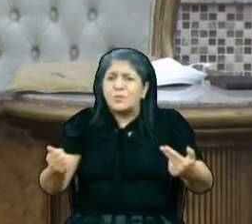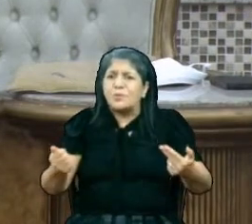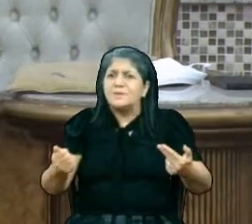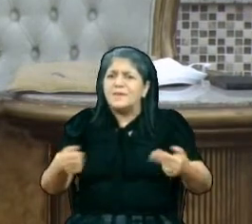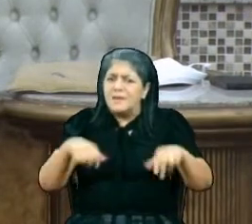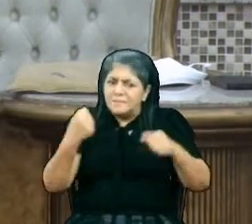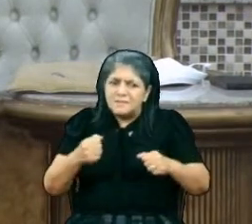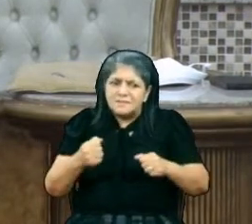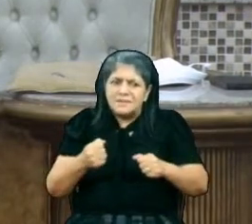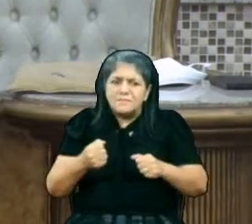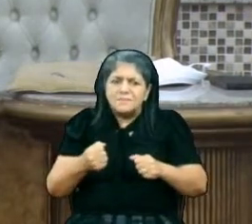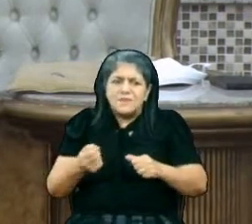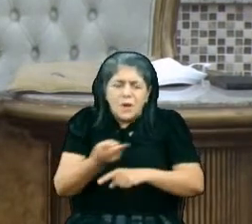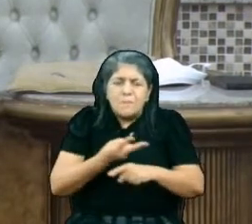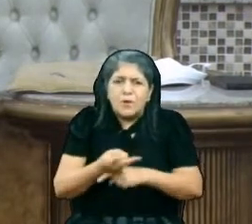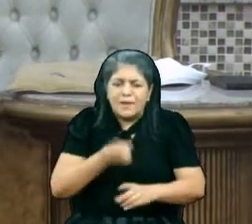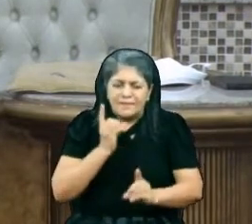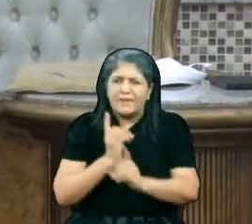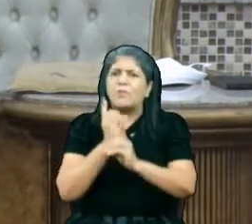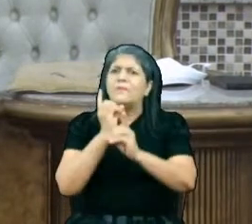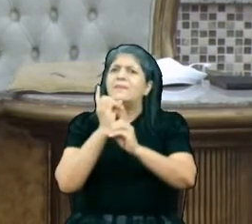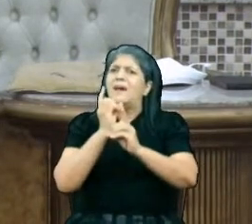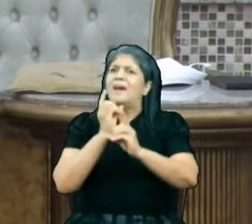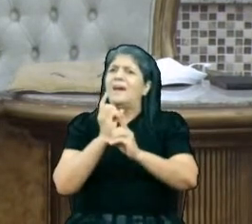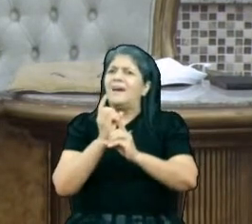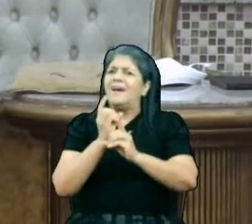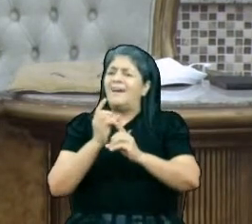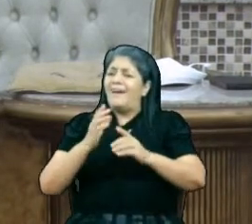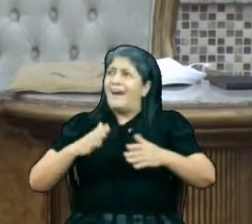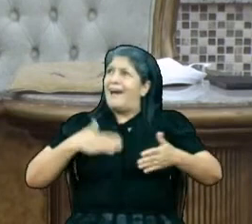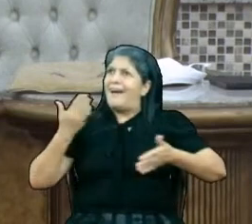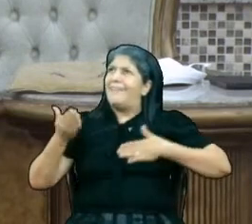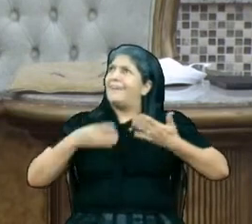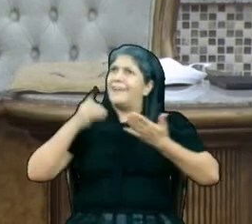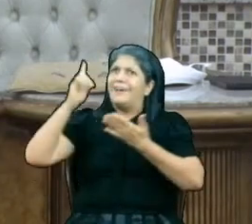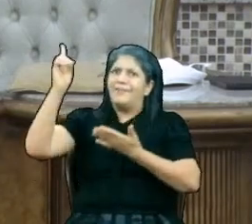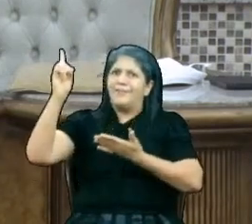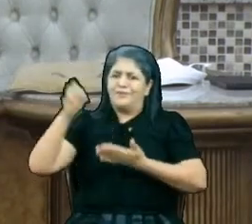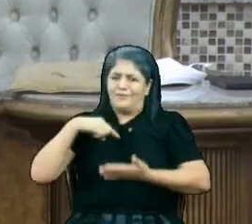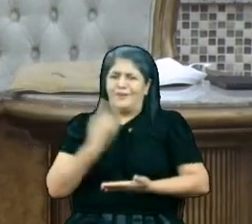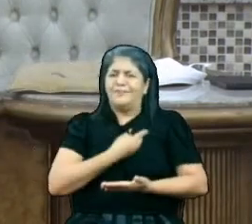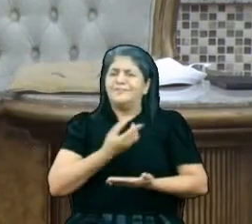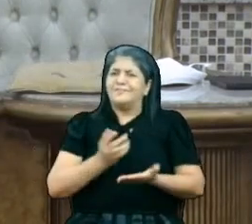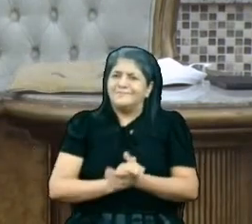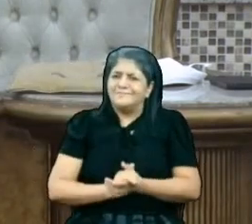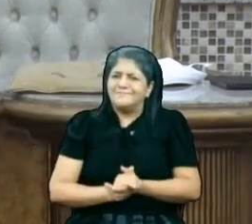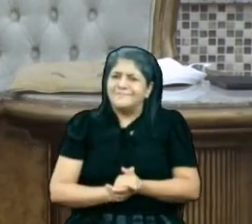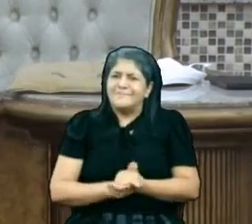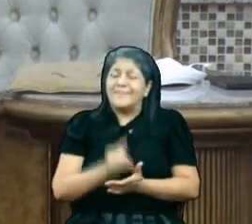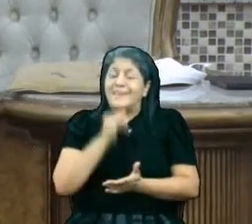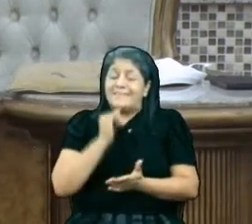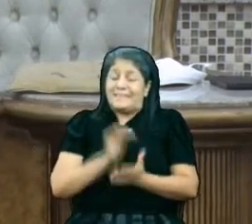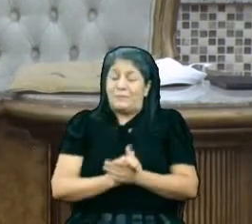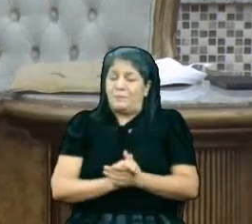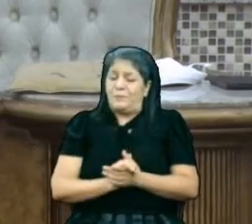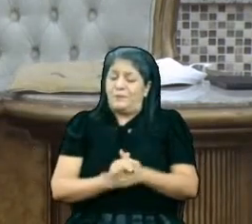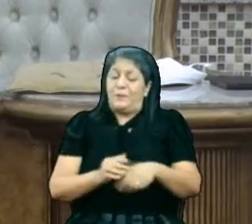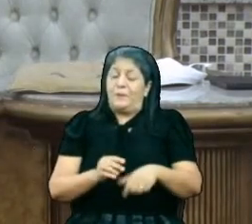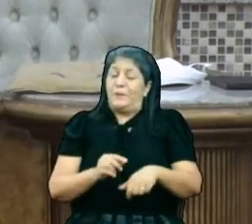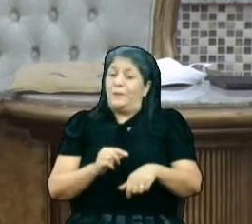acende a Candeia e varre a casa qual a segunda lição que nós tiramos Aqui Esta mulher não se